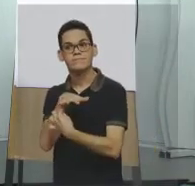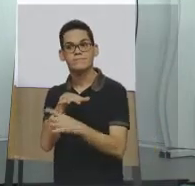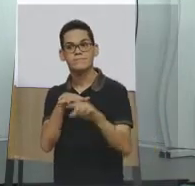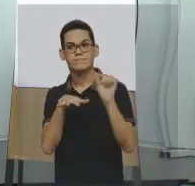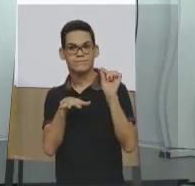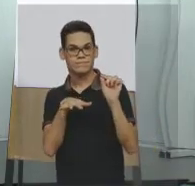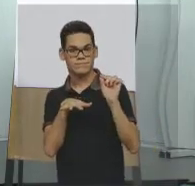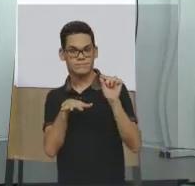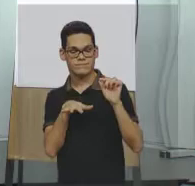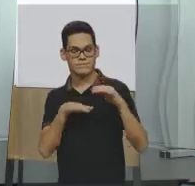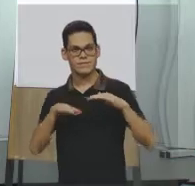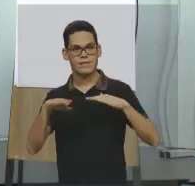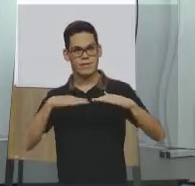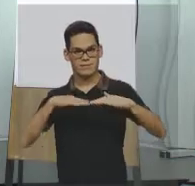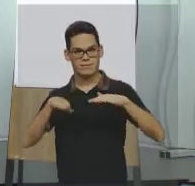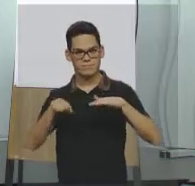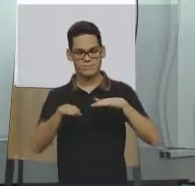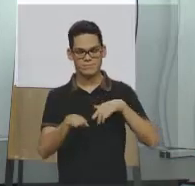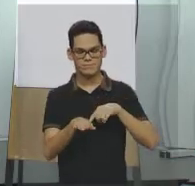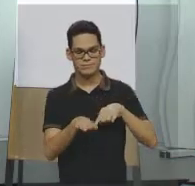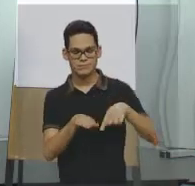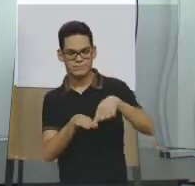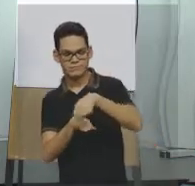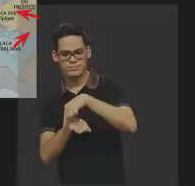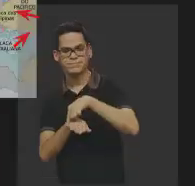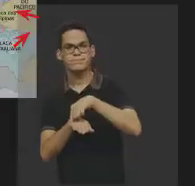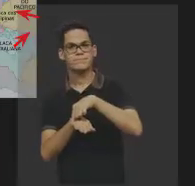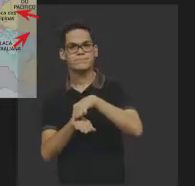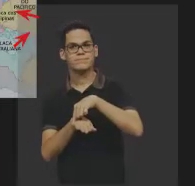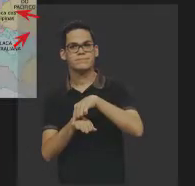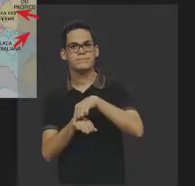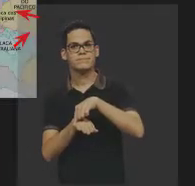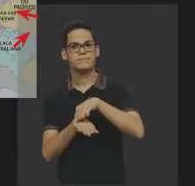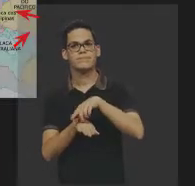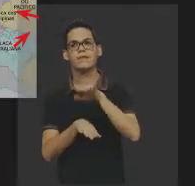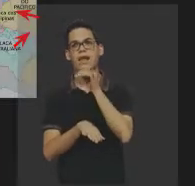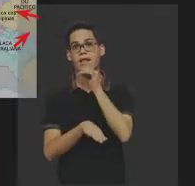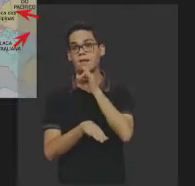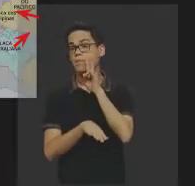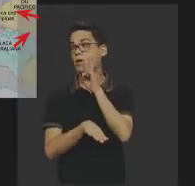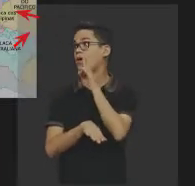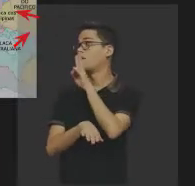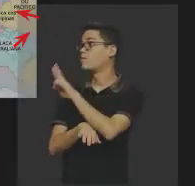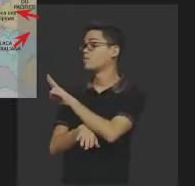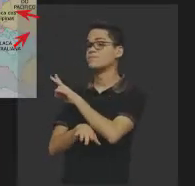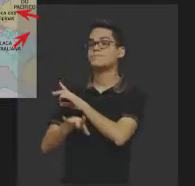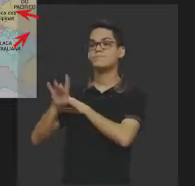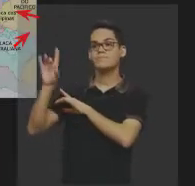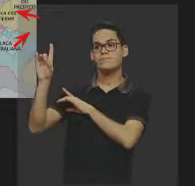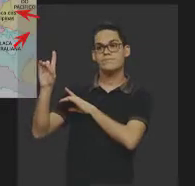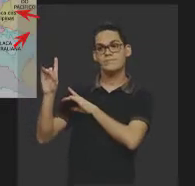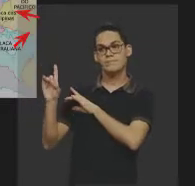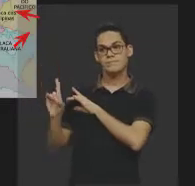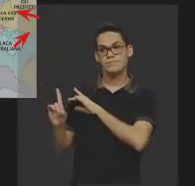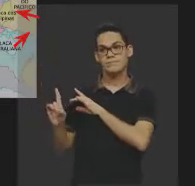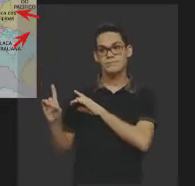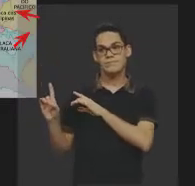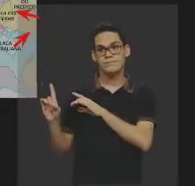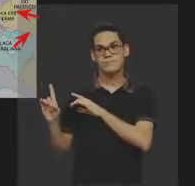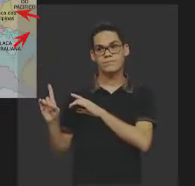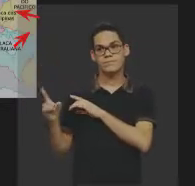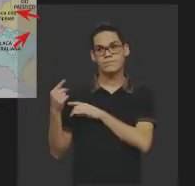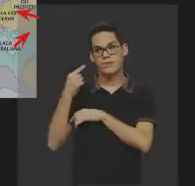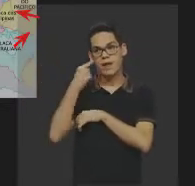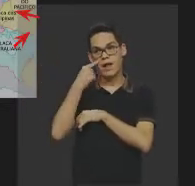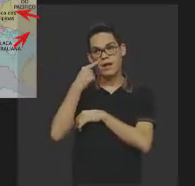placa sul-americana. À direita aqui, né, para nós que estamos olhando para a imagem, à direita da placa sul-americana, a gente